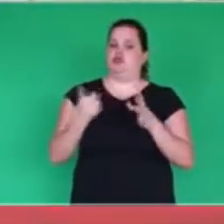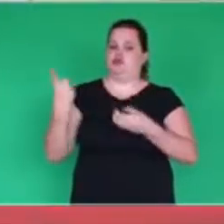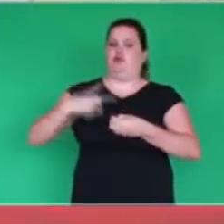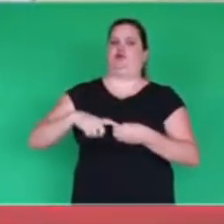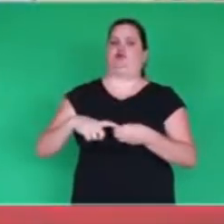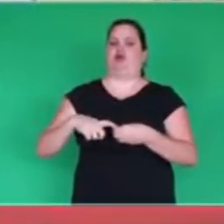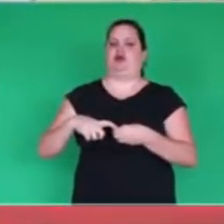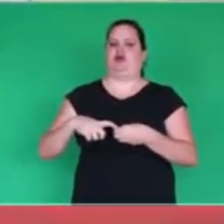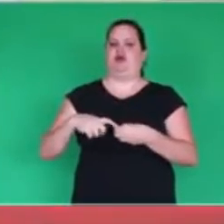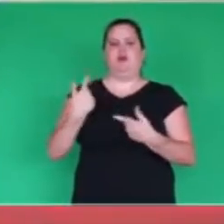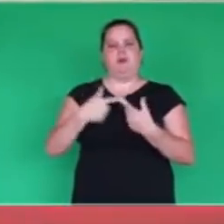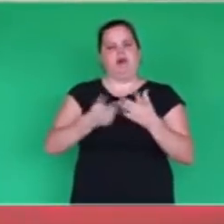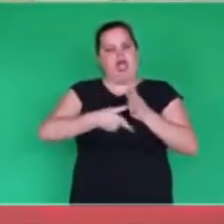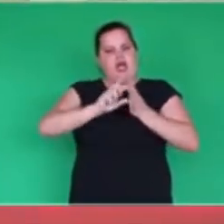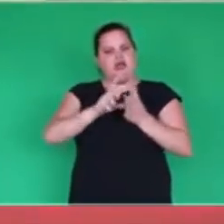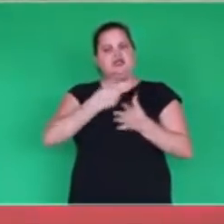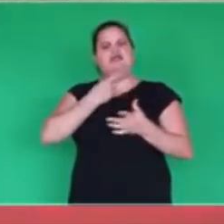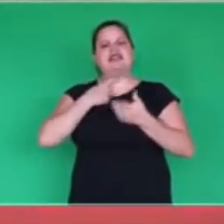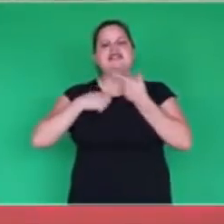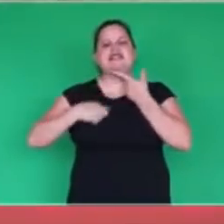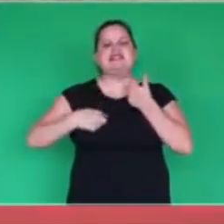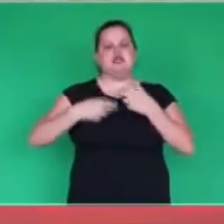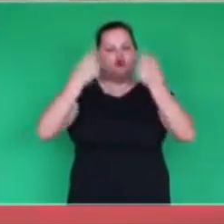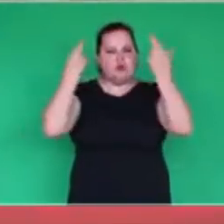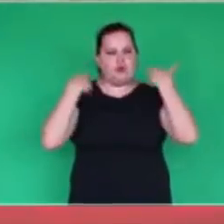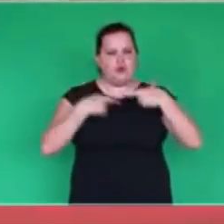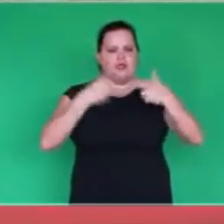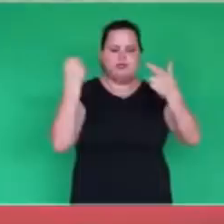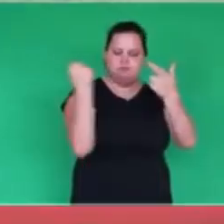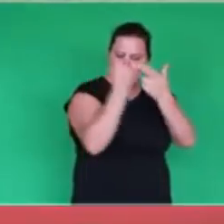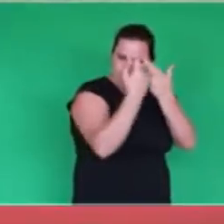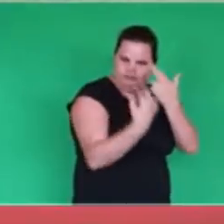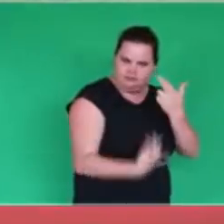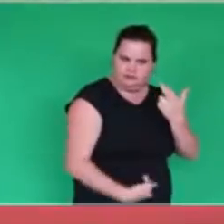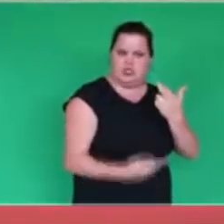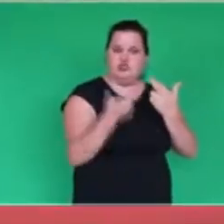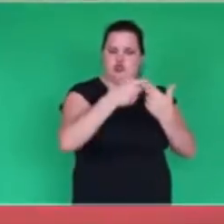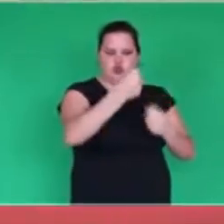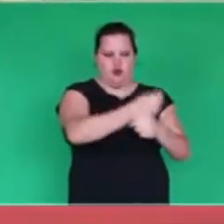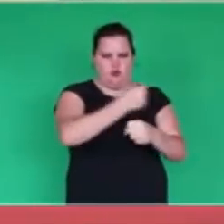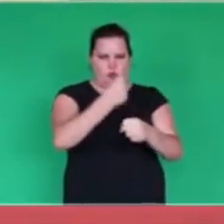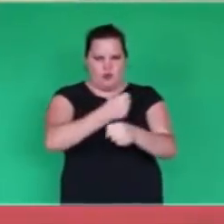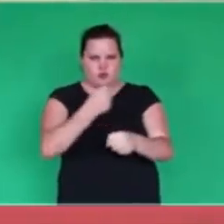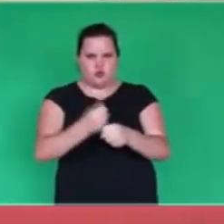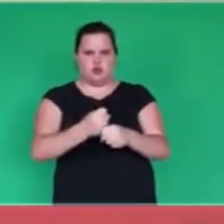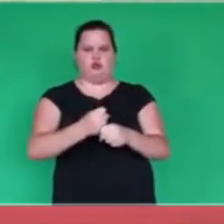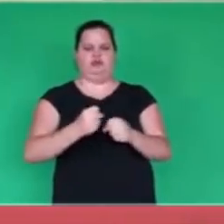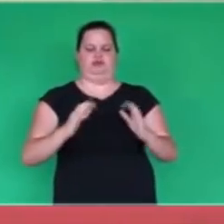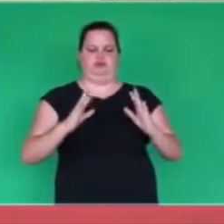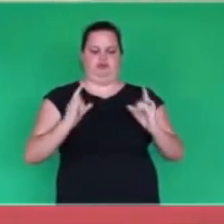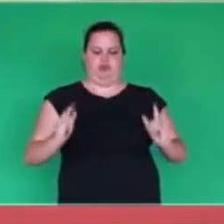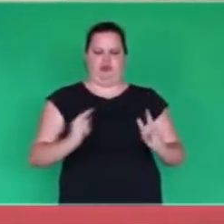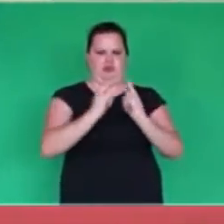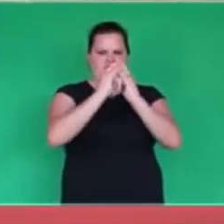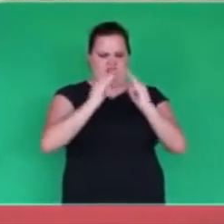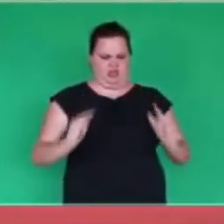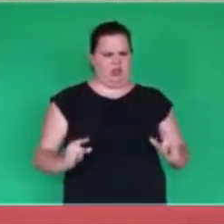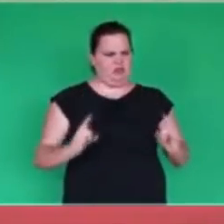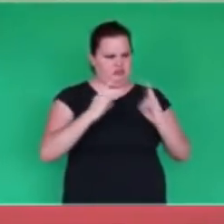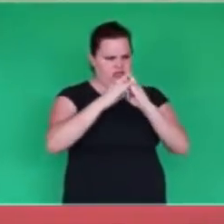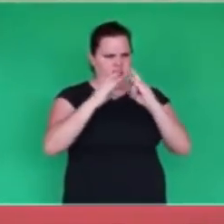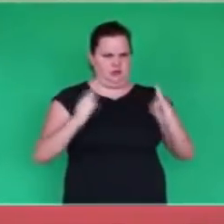querer sacrificar, eles vão querer reconstruir no monte ali lá em